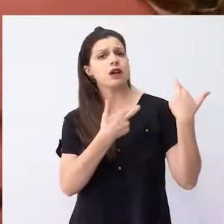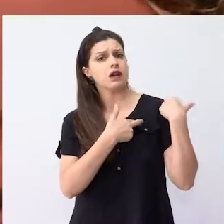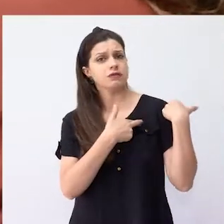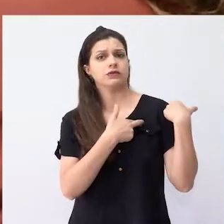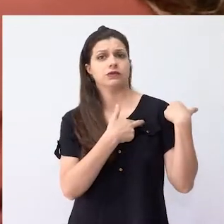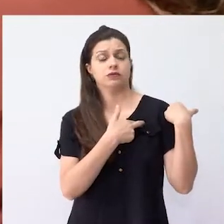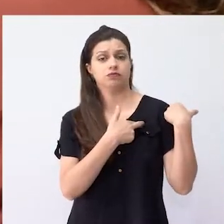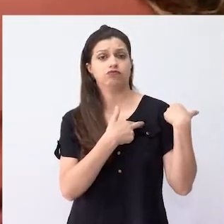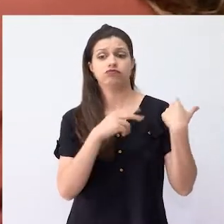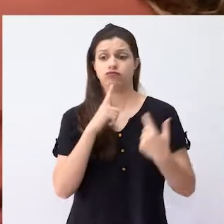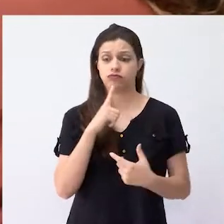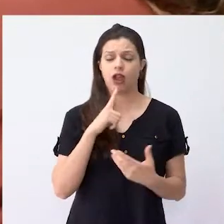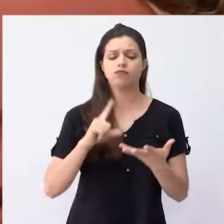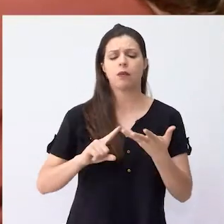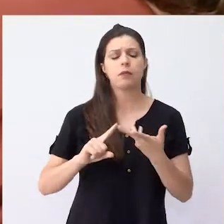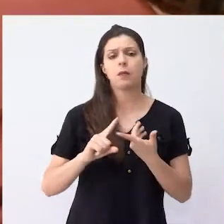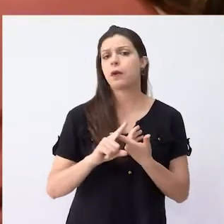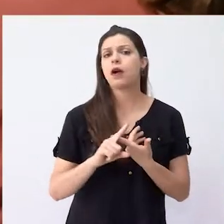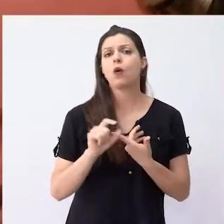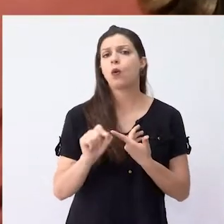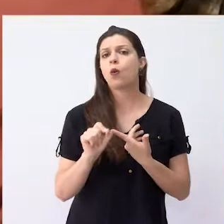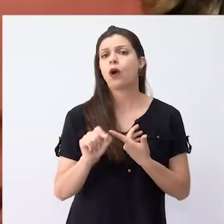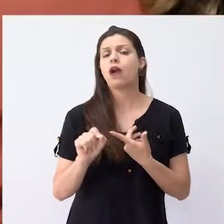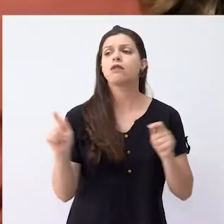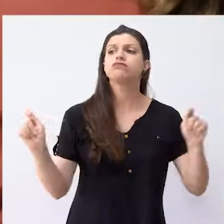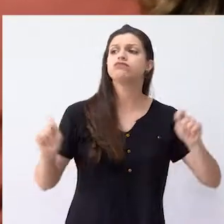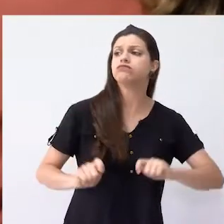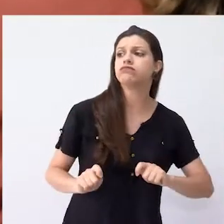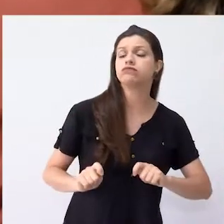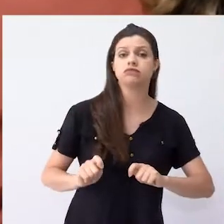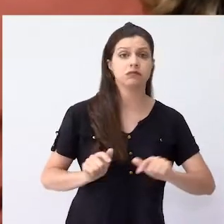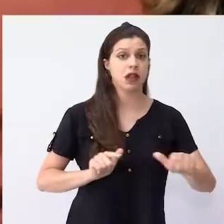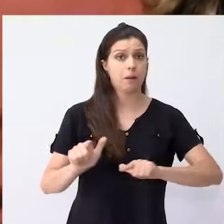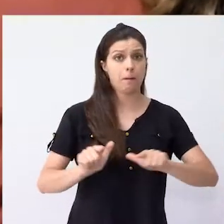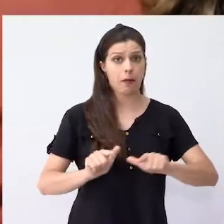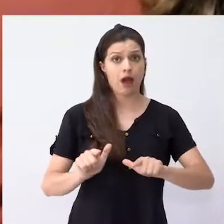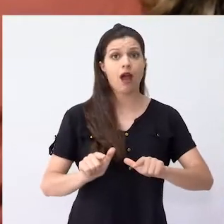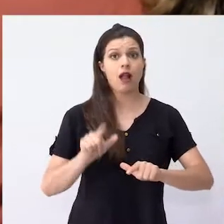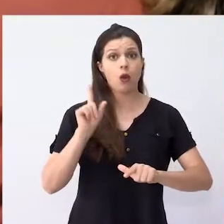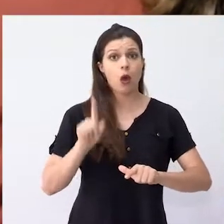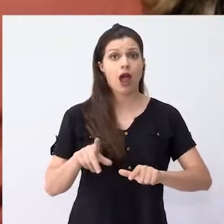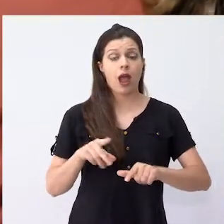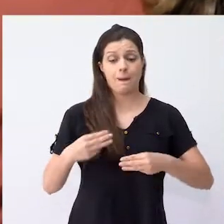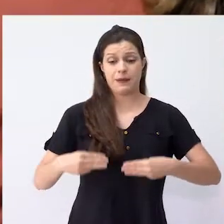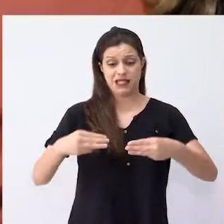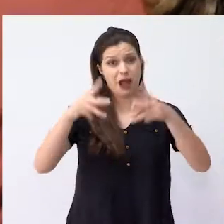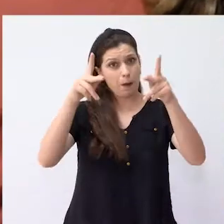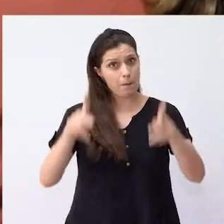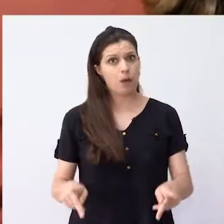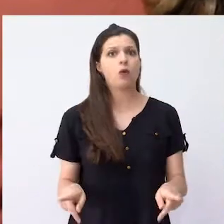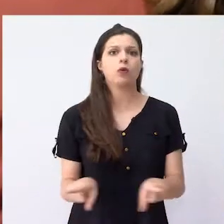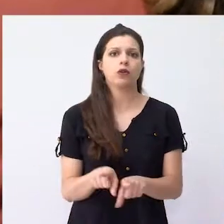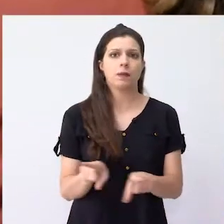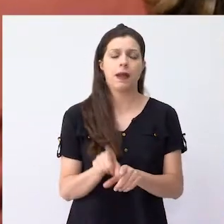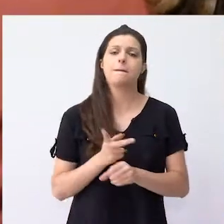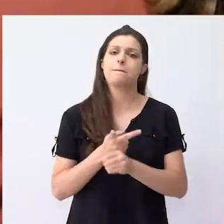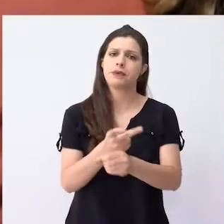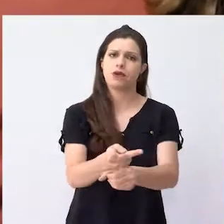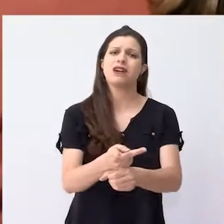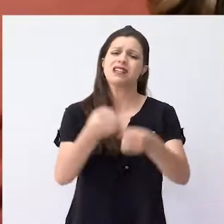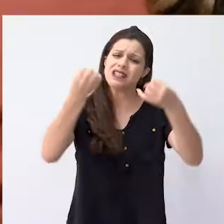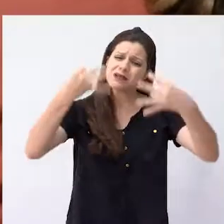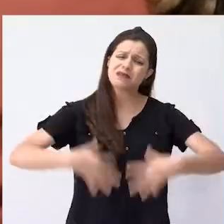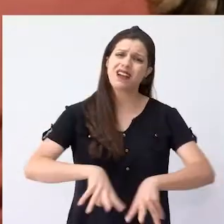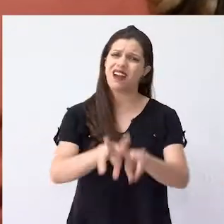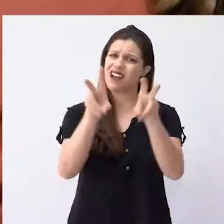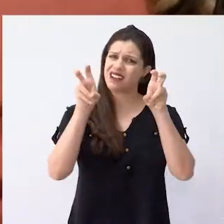Por que o Ministério Público do Trabalho e os procuradores do trabalho são os mais apropriados para falar sobre a exploração